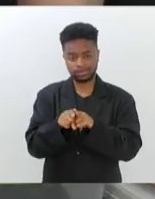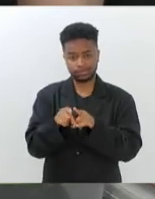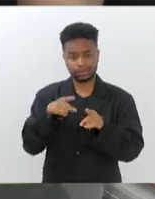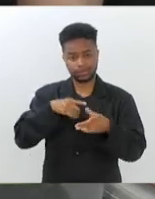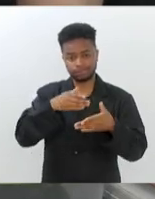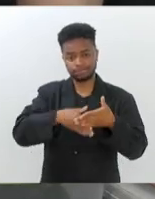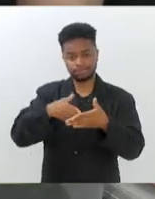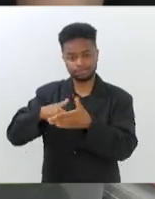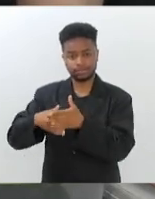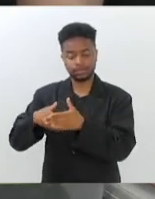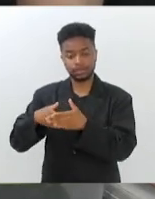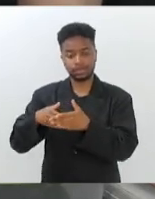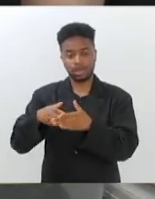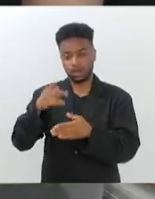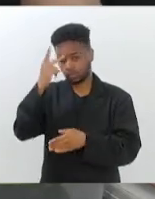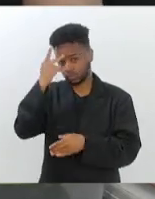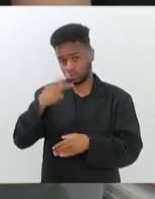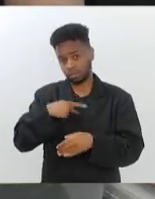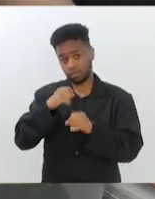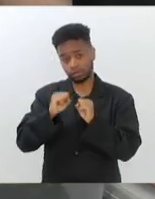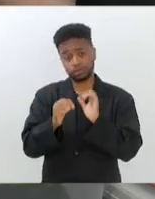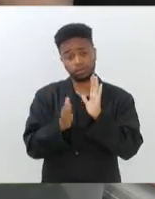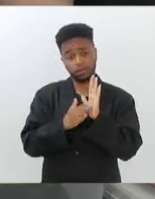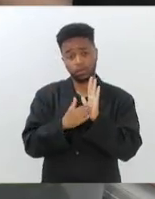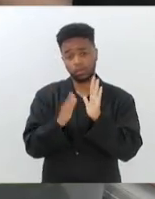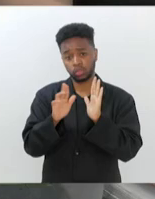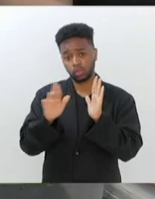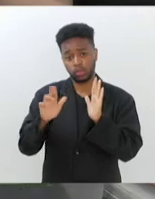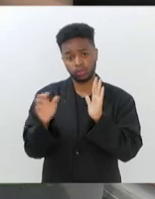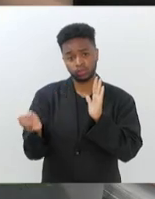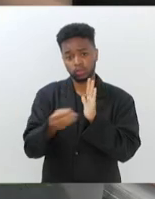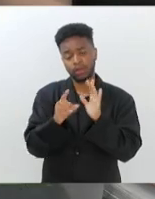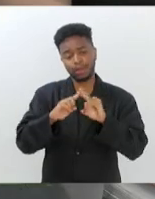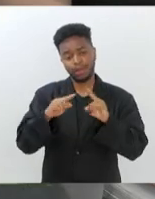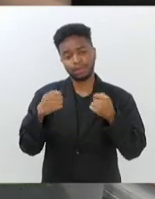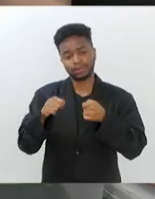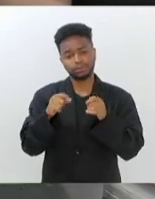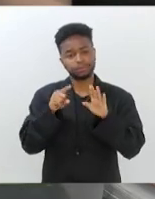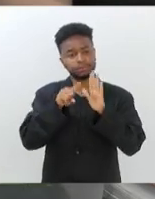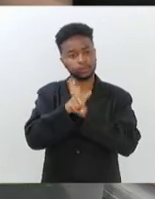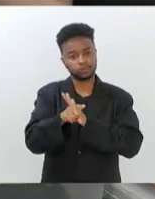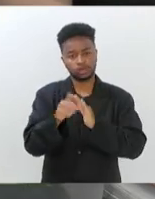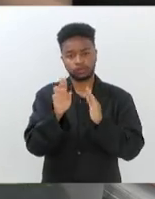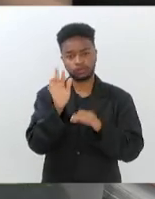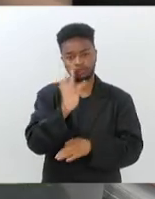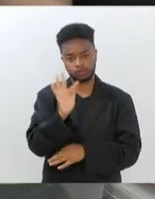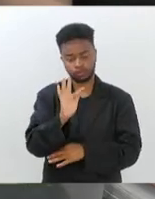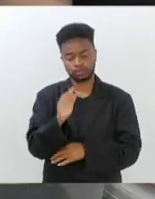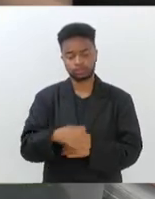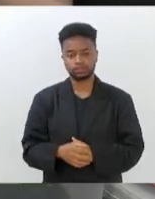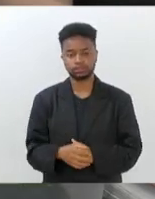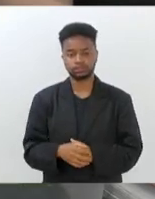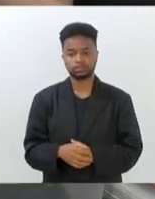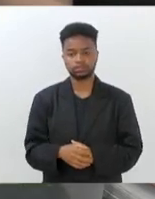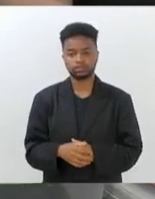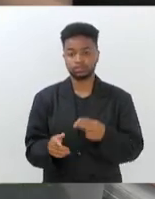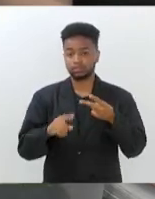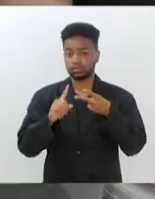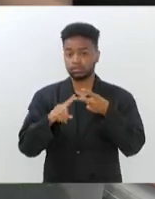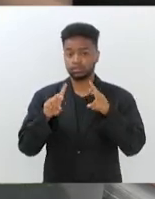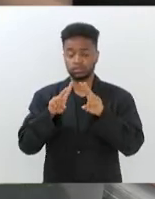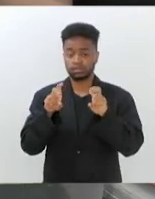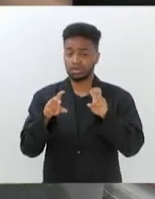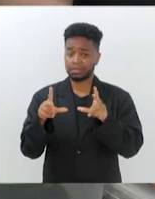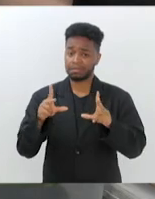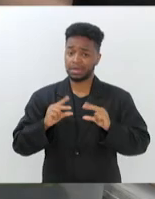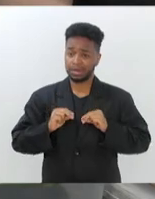ha uma proposição de nome mas que passasse pelo conselho eh e a outra quanto ao mérito Se